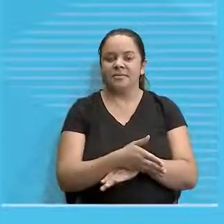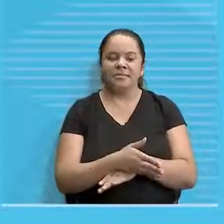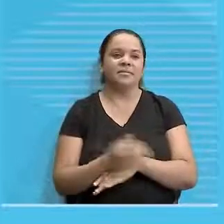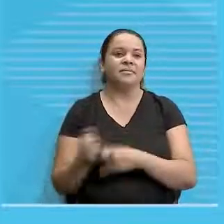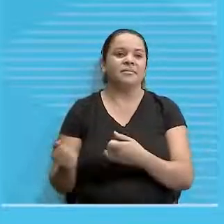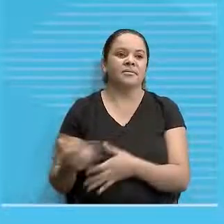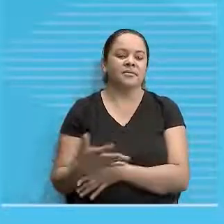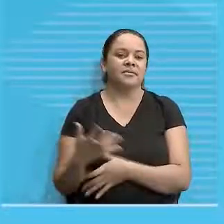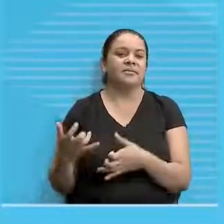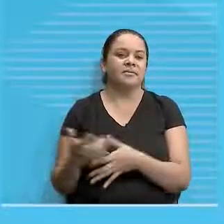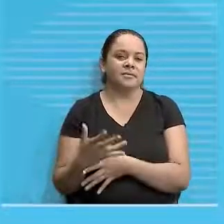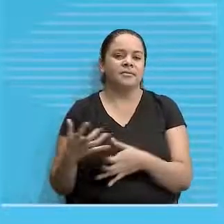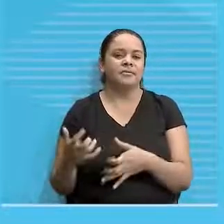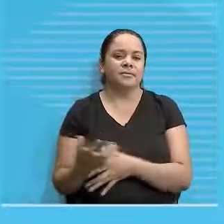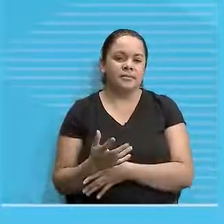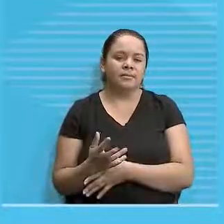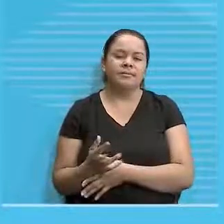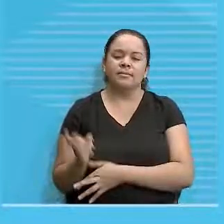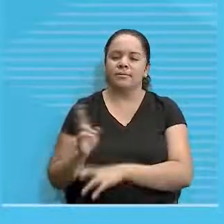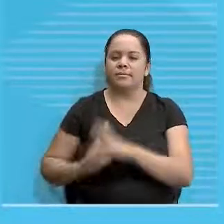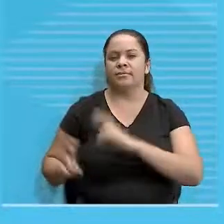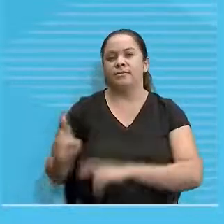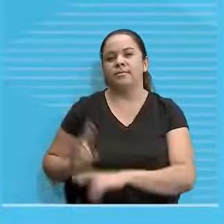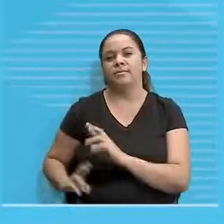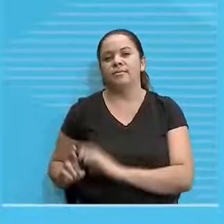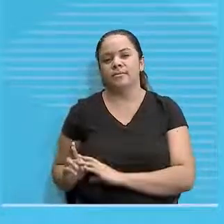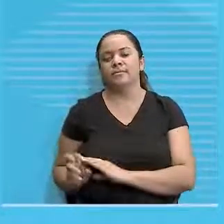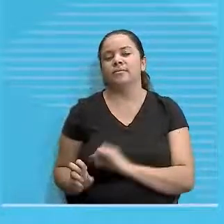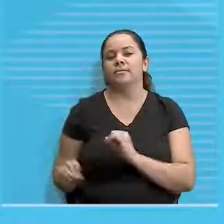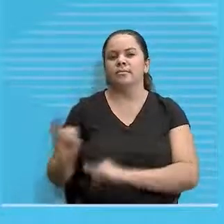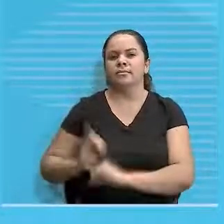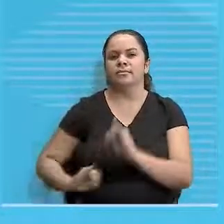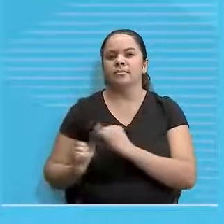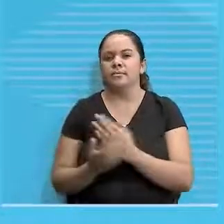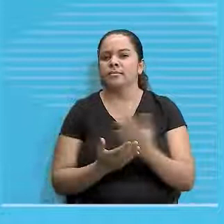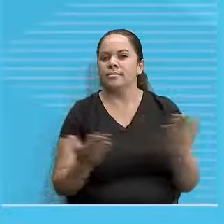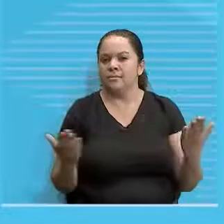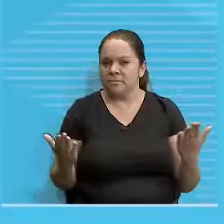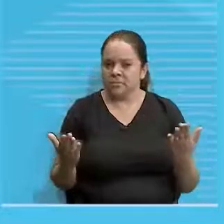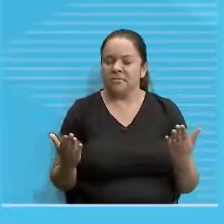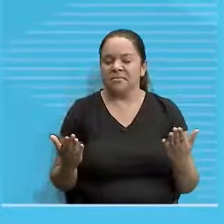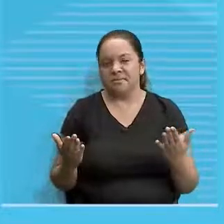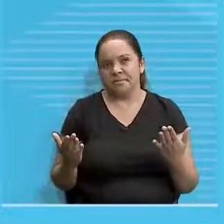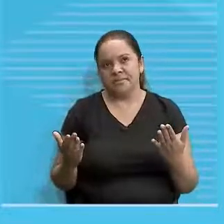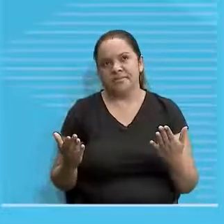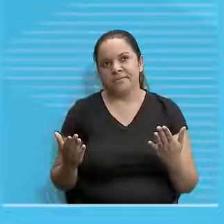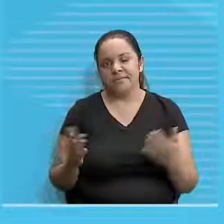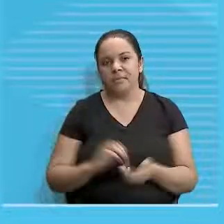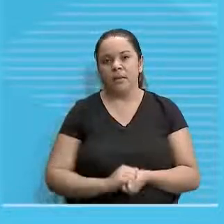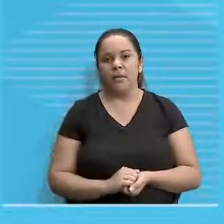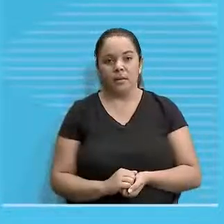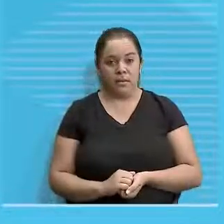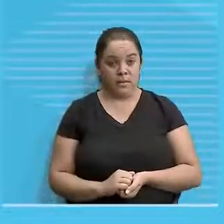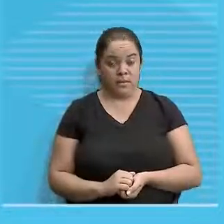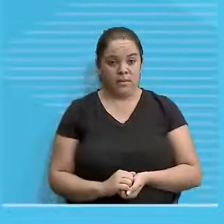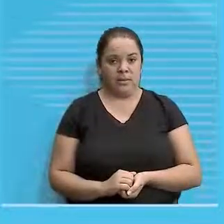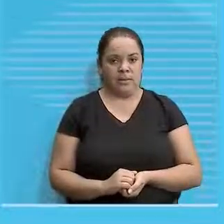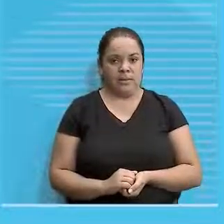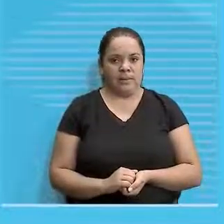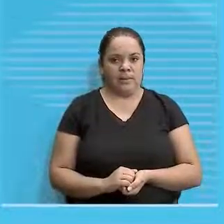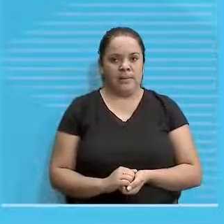um oi. Você que está aí na sua cidade, fala aqui comigo. Os professores